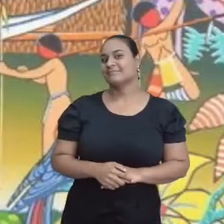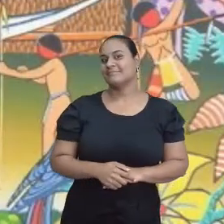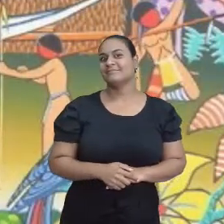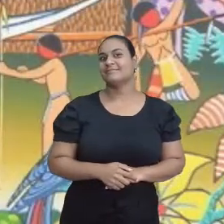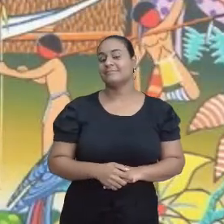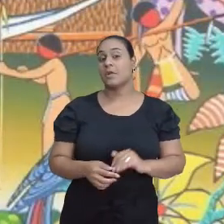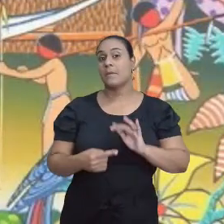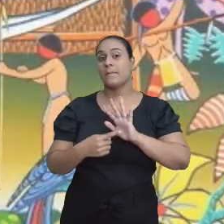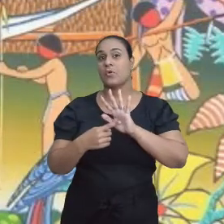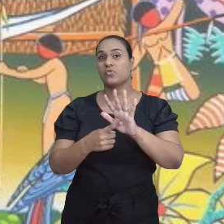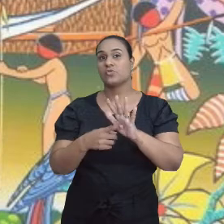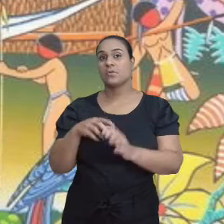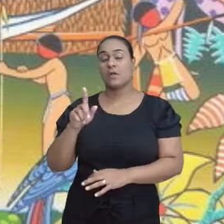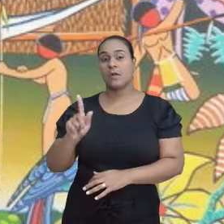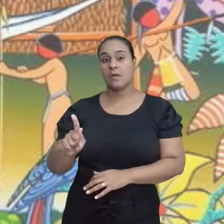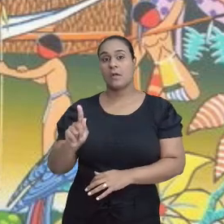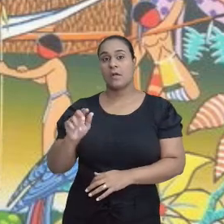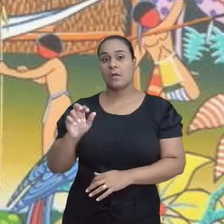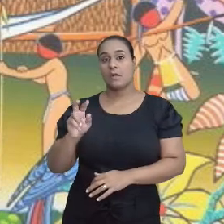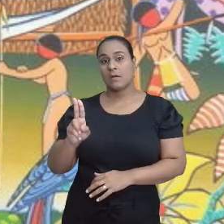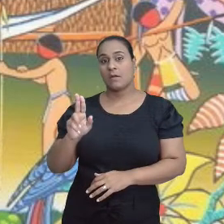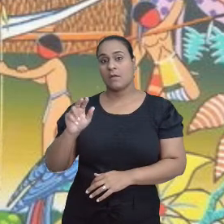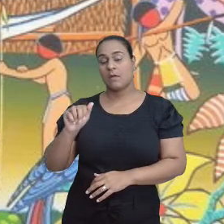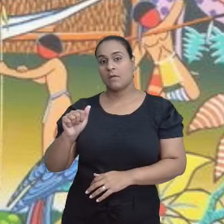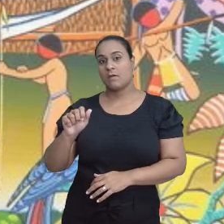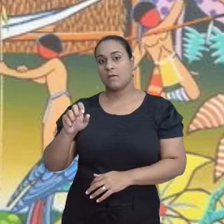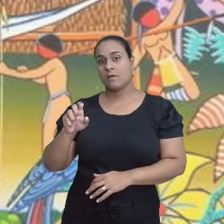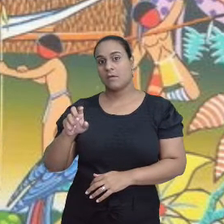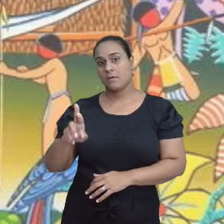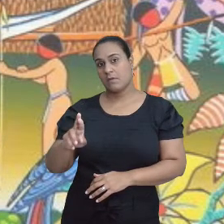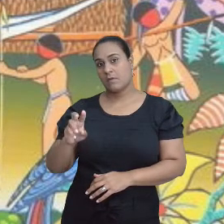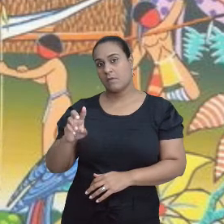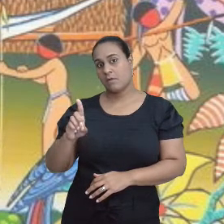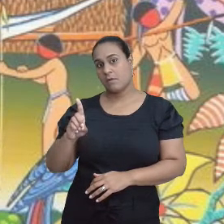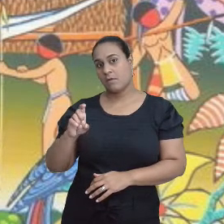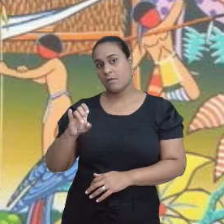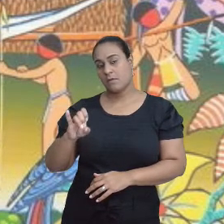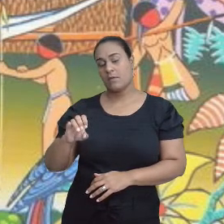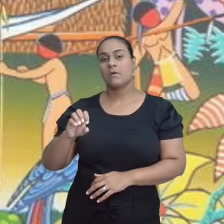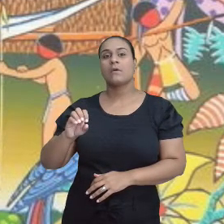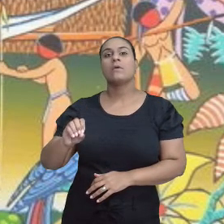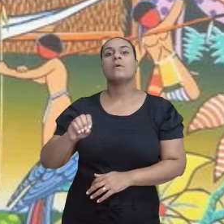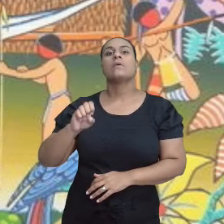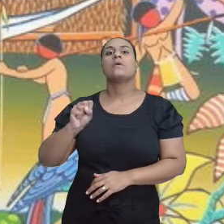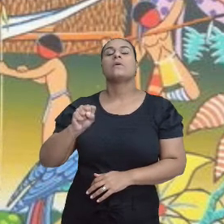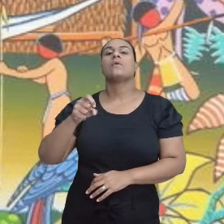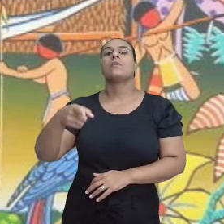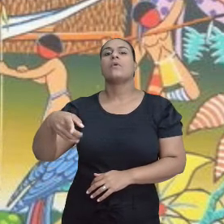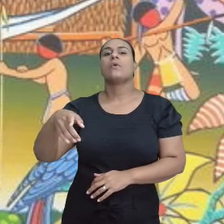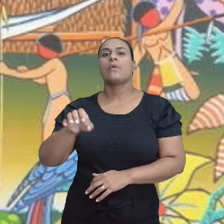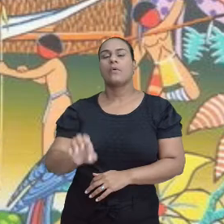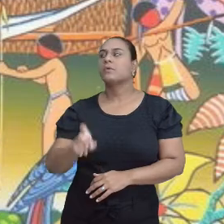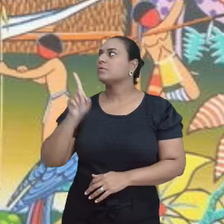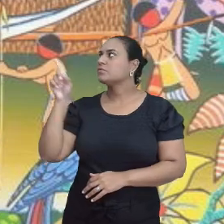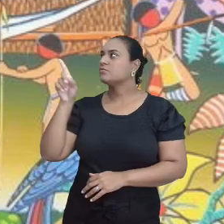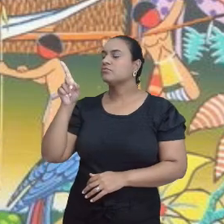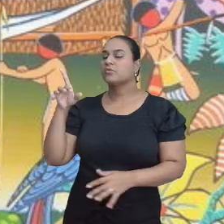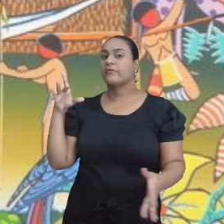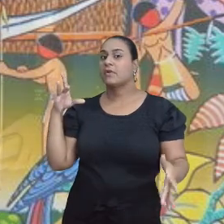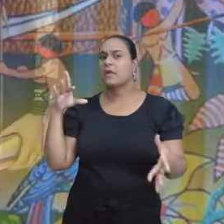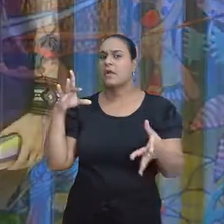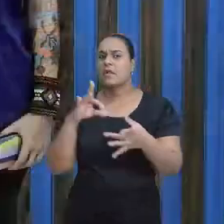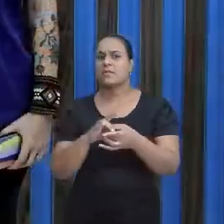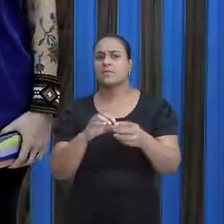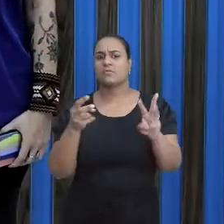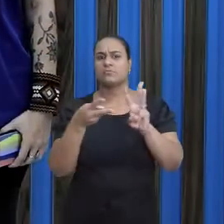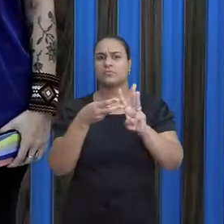aqui guardiões da natureza, né, para trazer a referência como é a relação dos